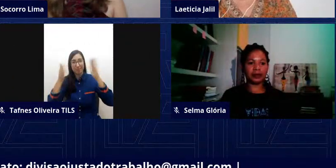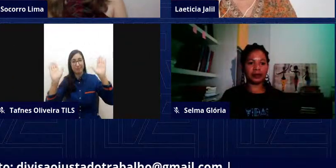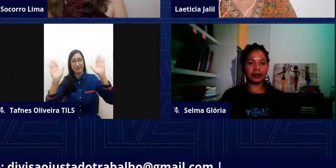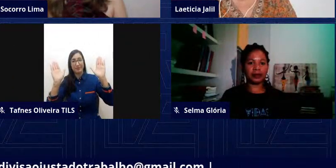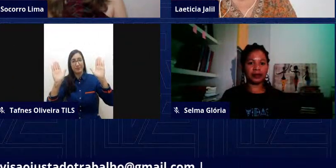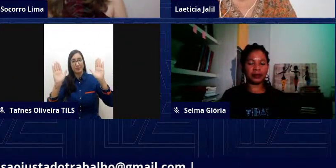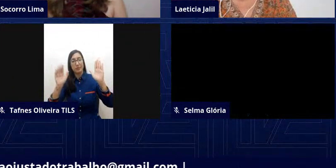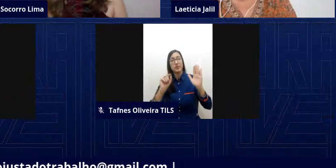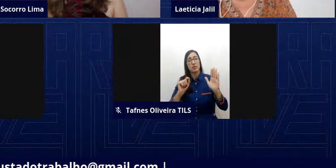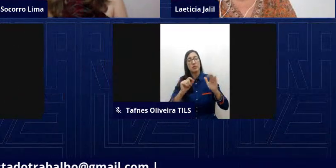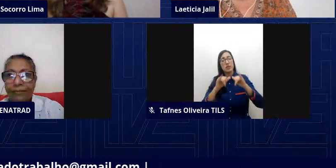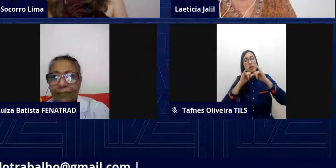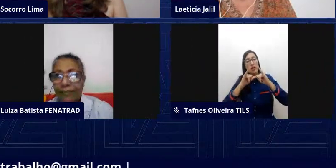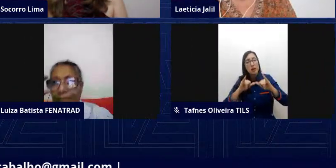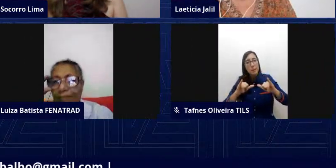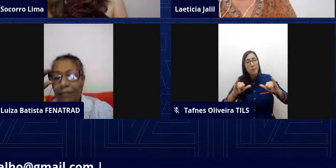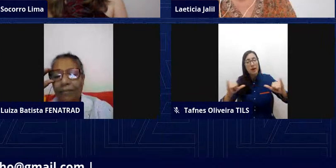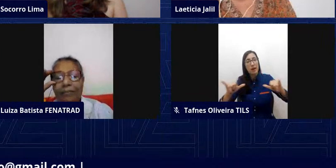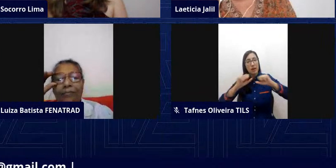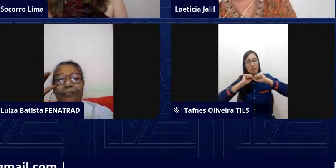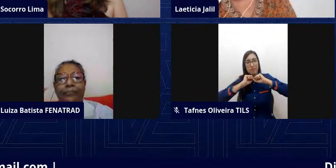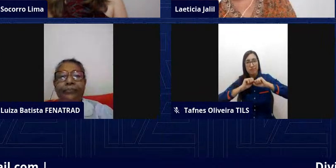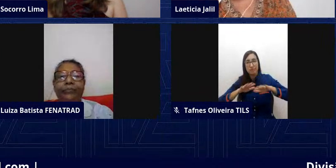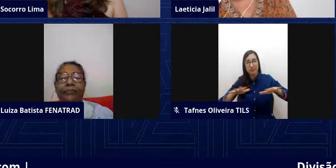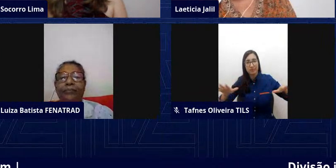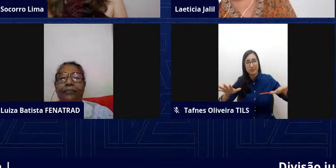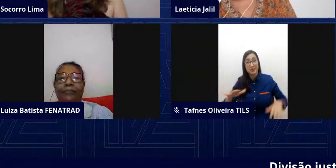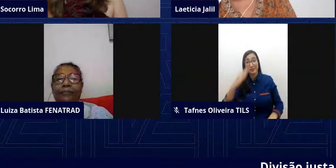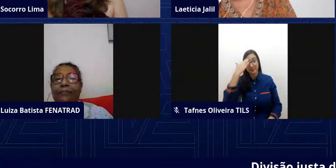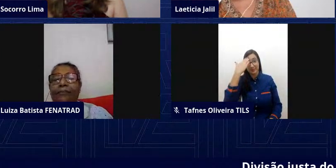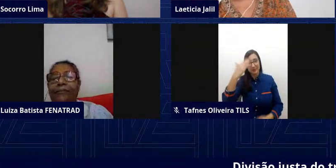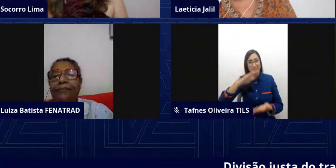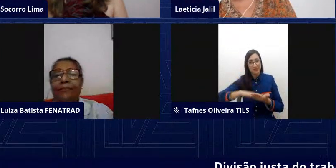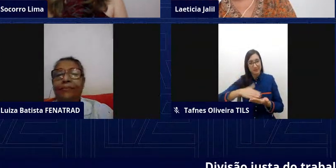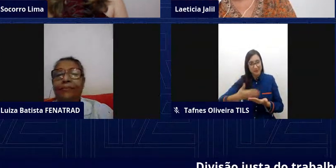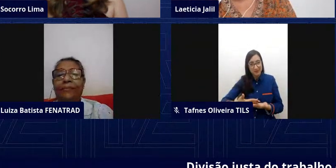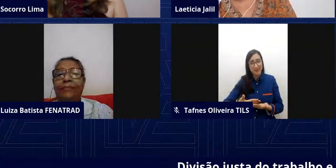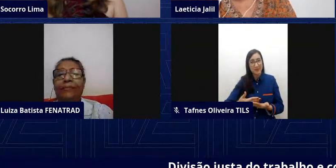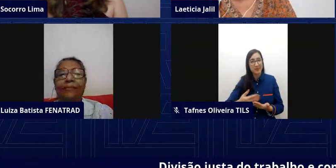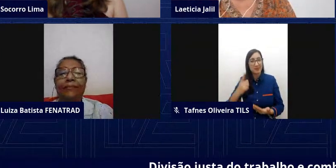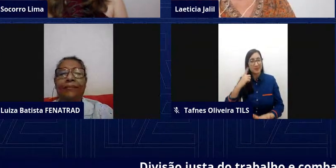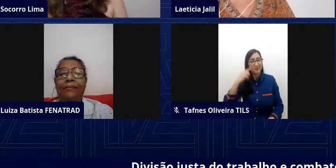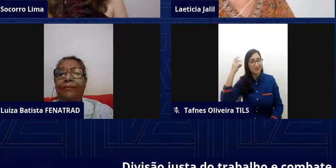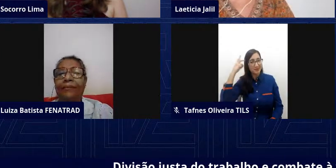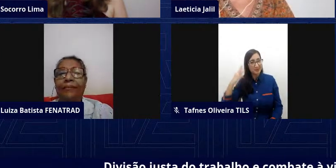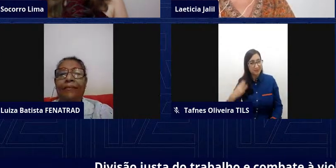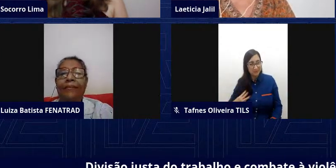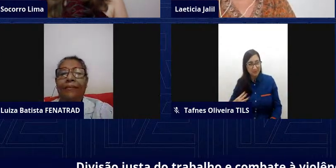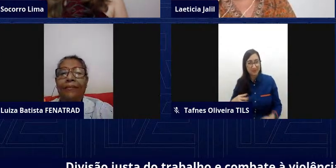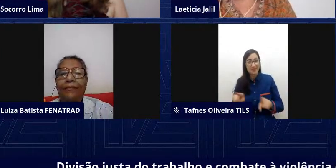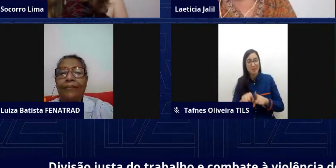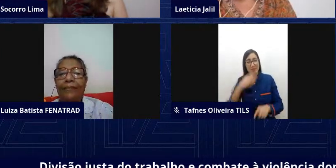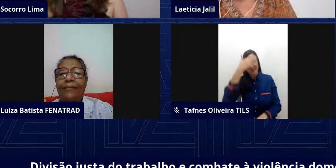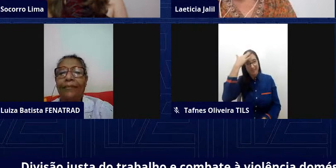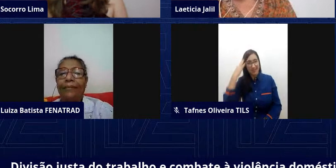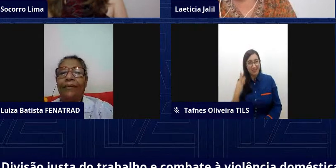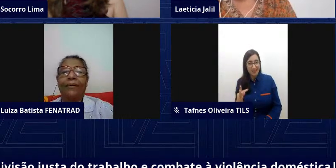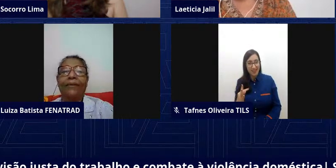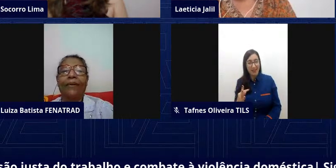pessoas, e também agradecer aí as intérpretes, né, tanto a Mélice quanto a Tafne estão fazendo um trabalho incrível, né, toda a Rural